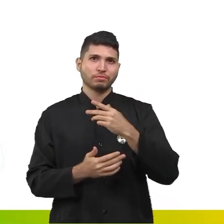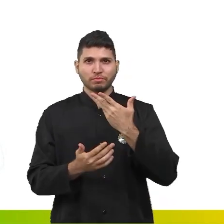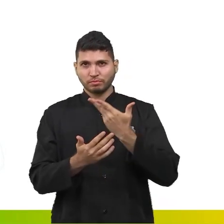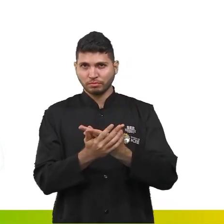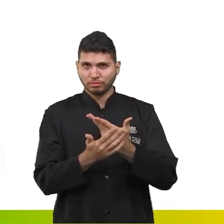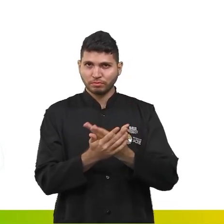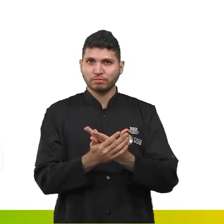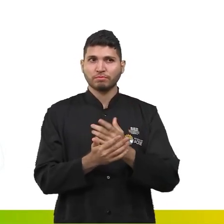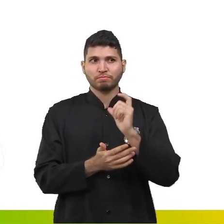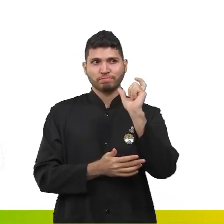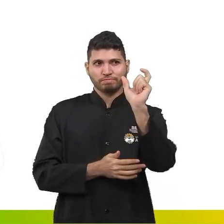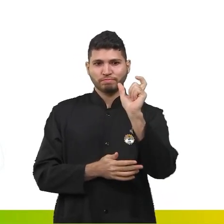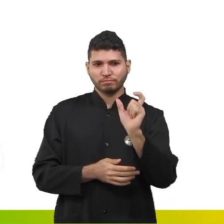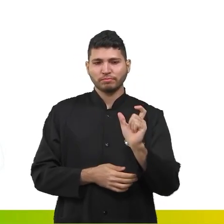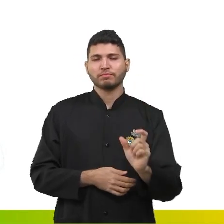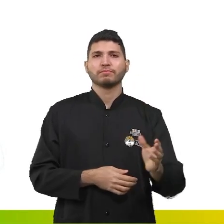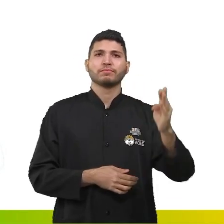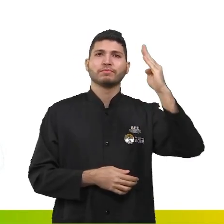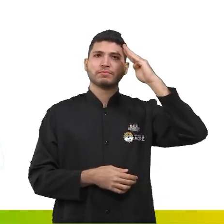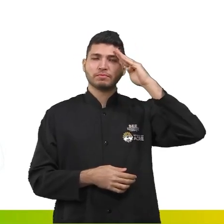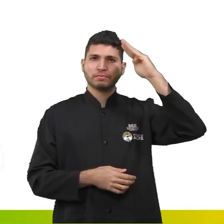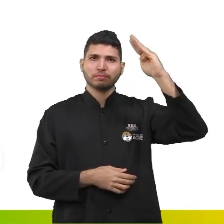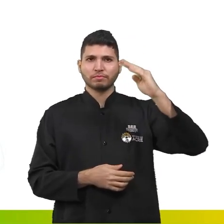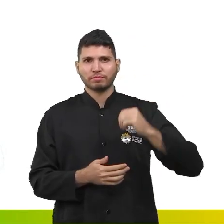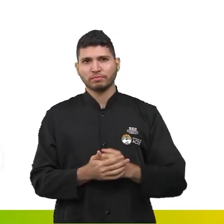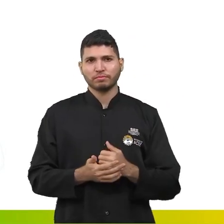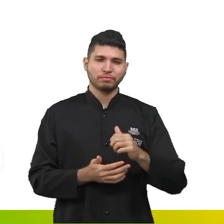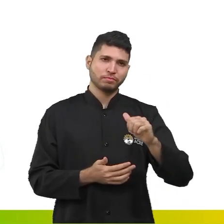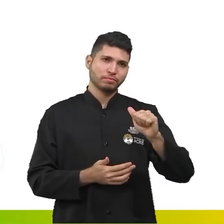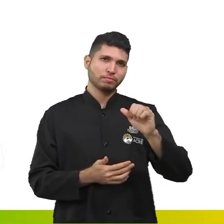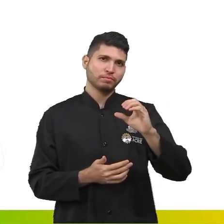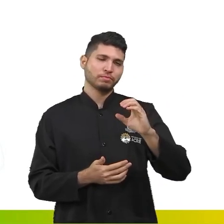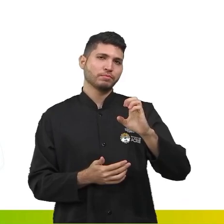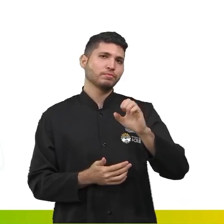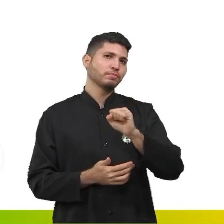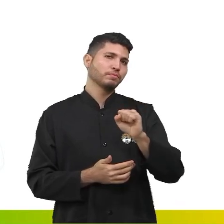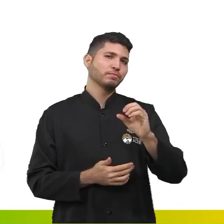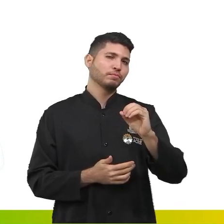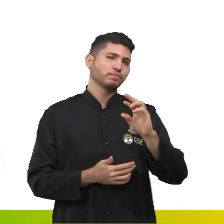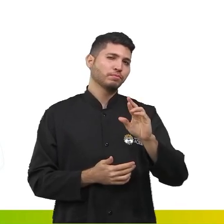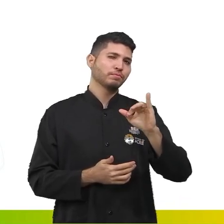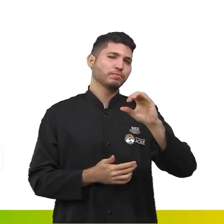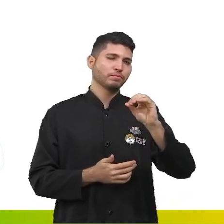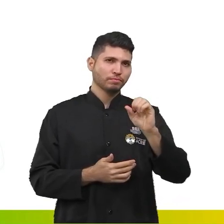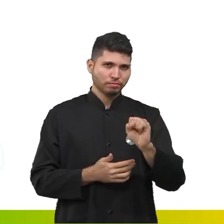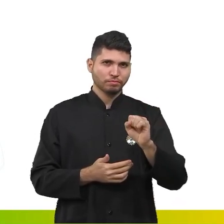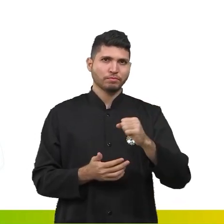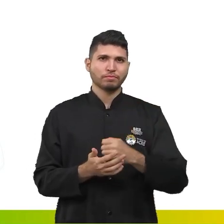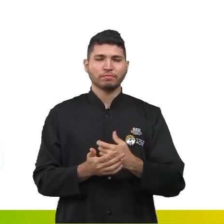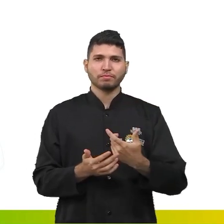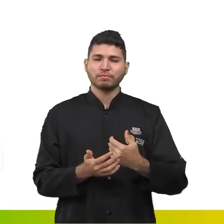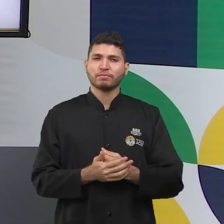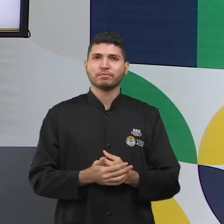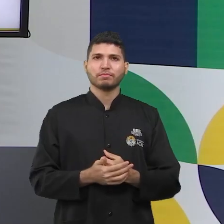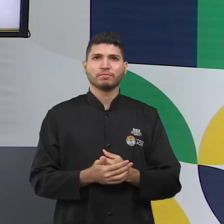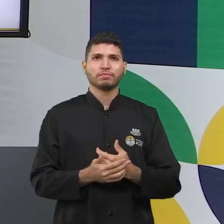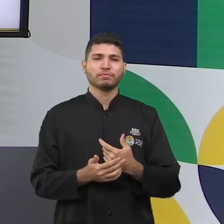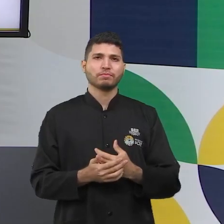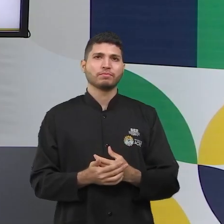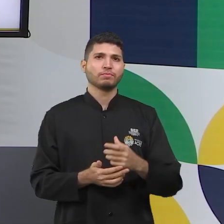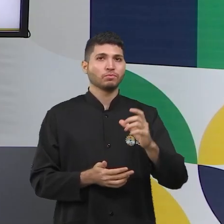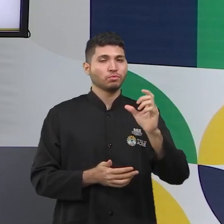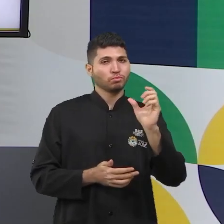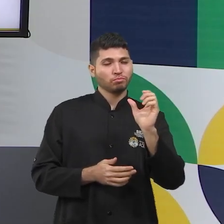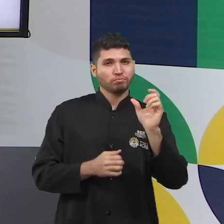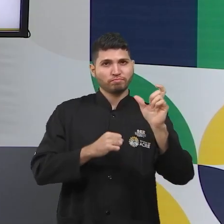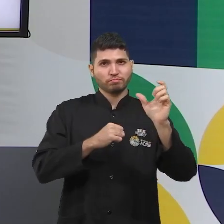termos principais e os termos acessórios, vocês vão ver que o termo principal é o sujeito, né, e o